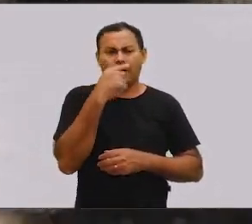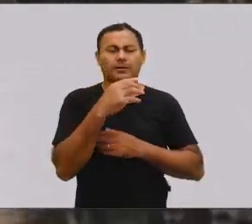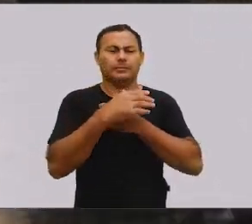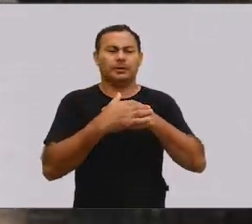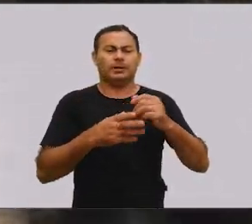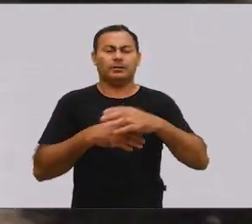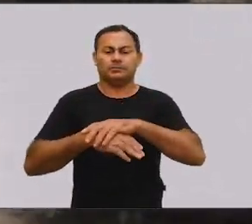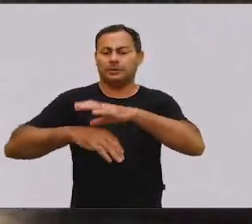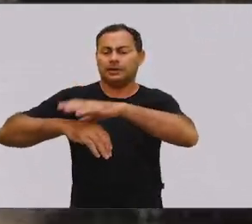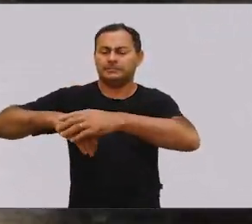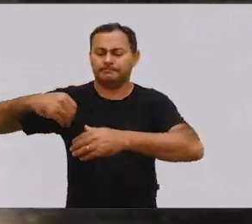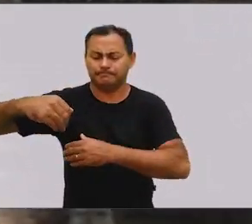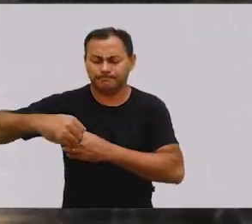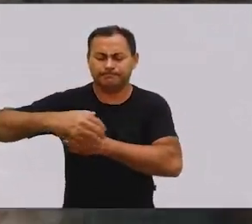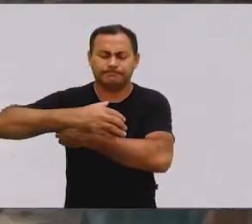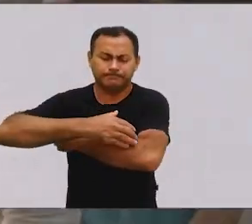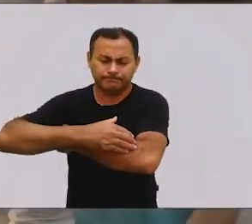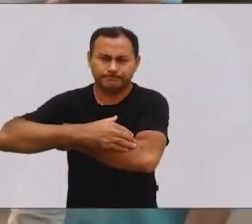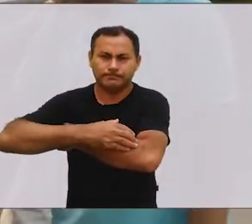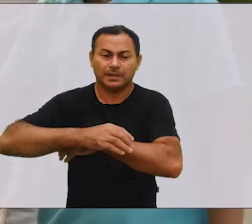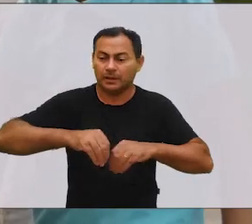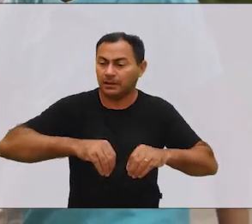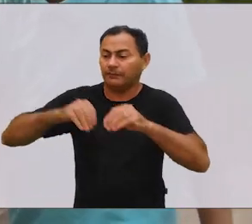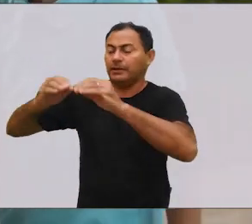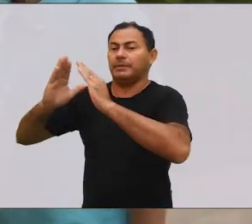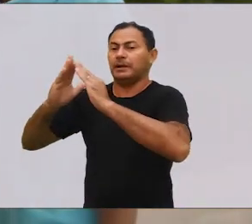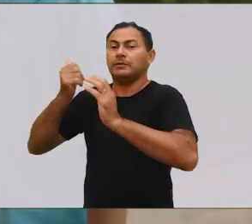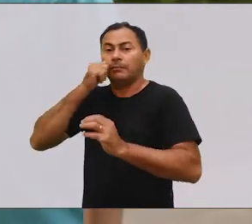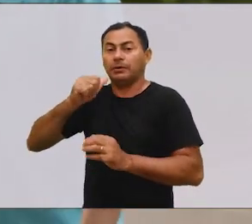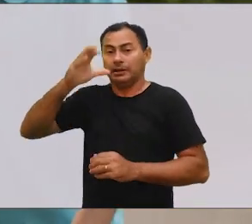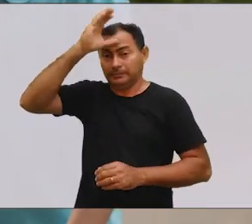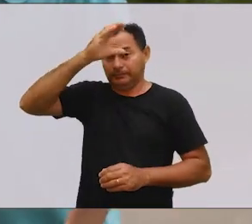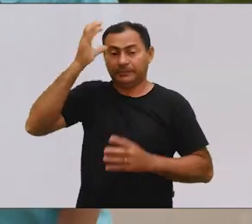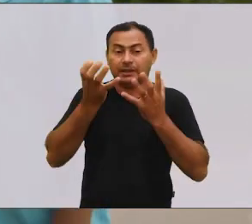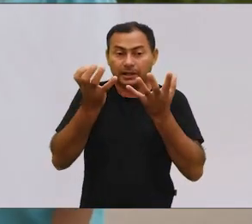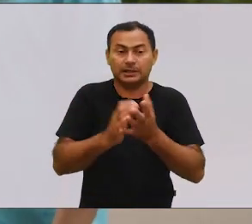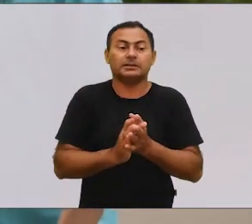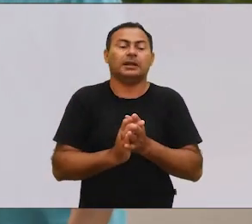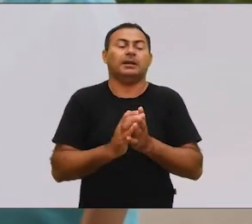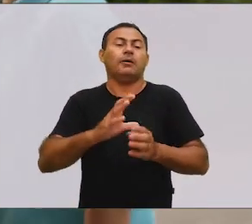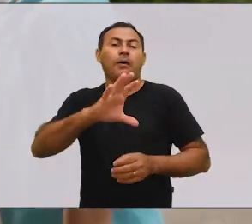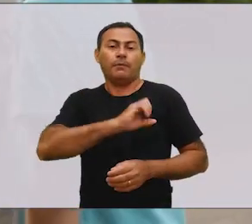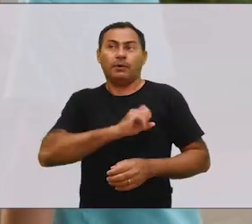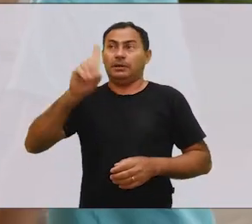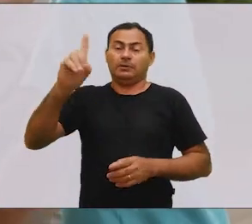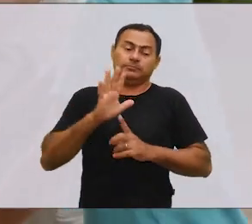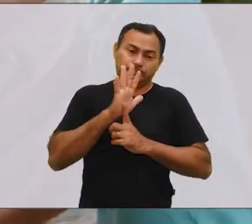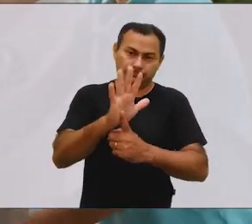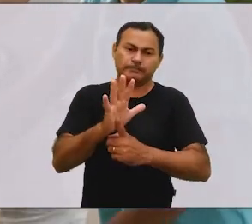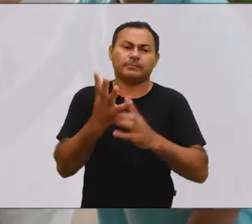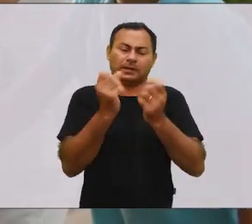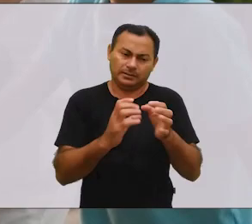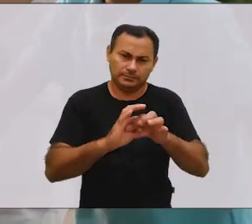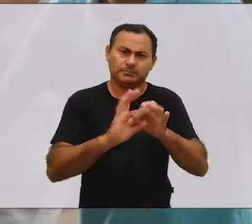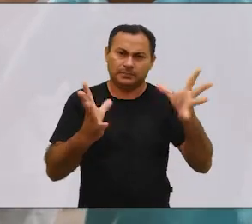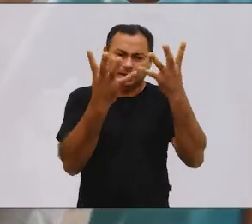meus braços ao redor daquelas crianças. Levei-as para a casa de uma mulher cristã que queria ser um canal do amor de Deus e que